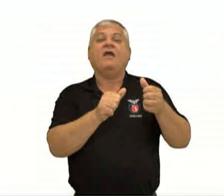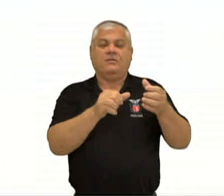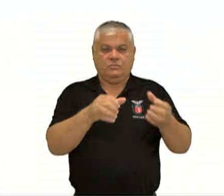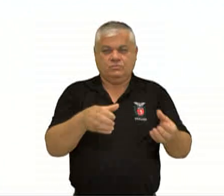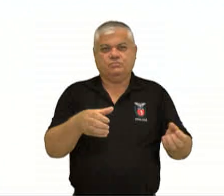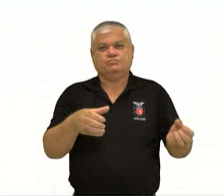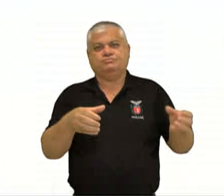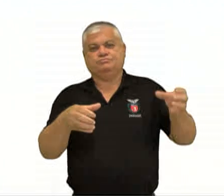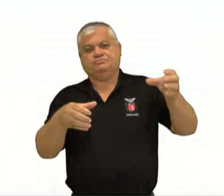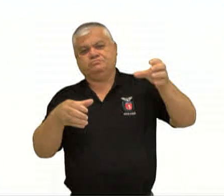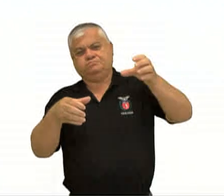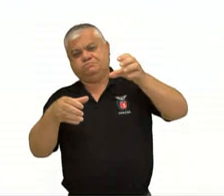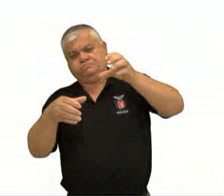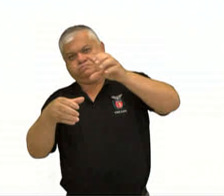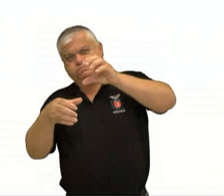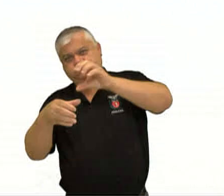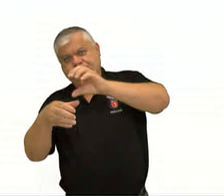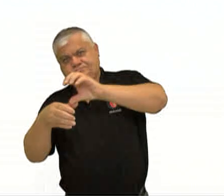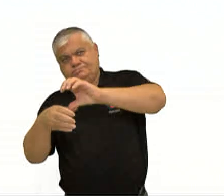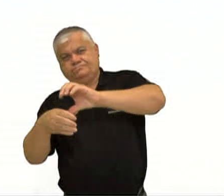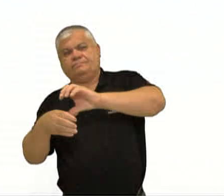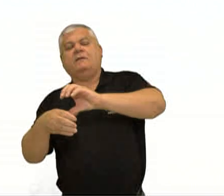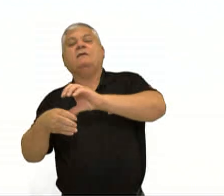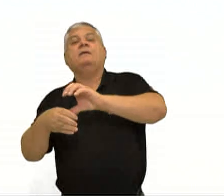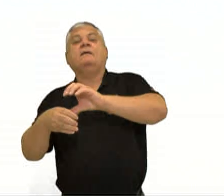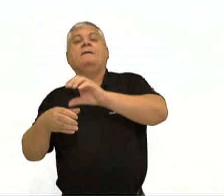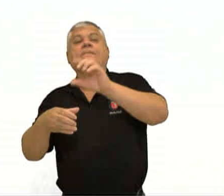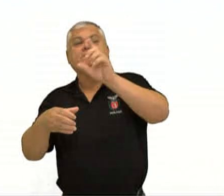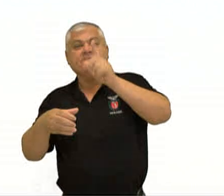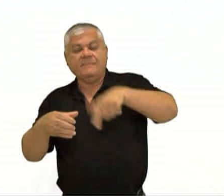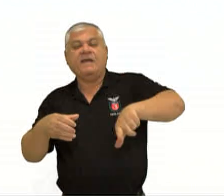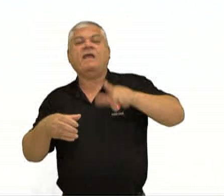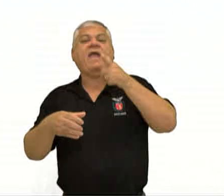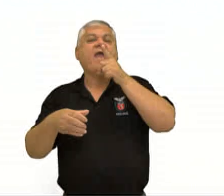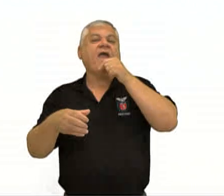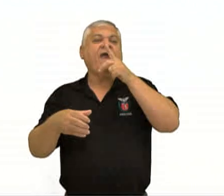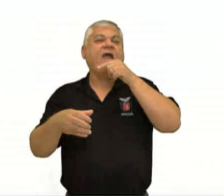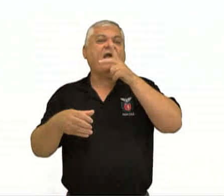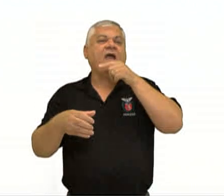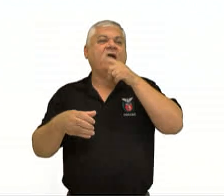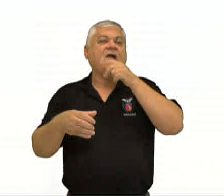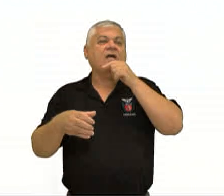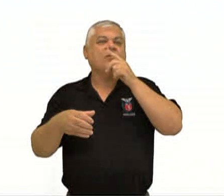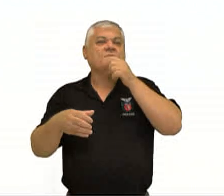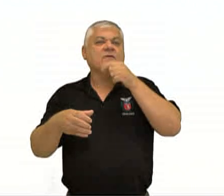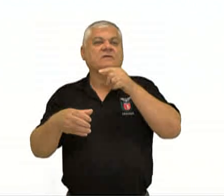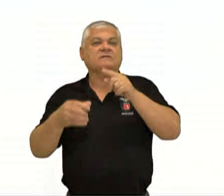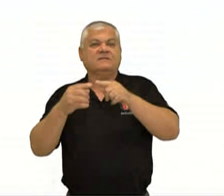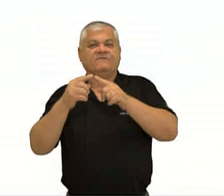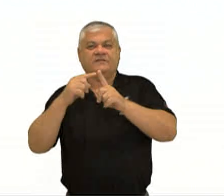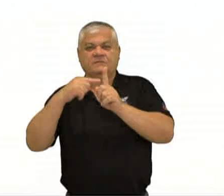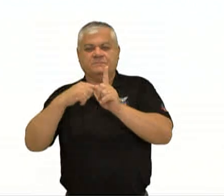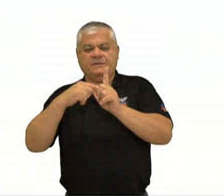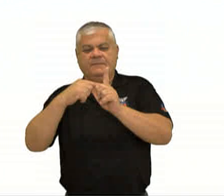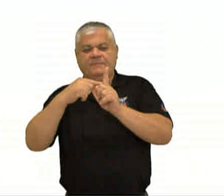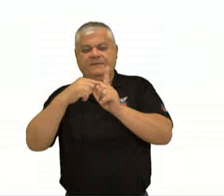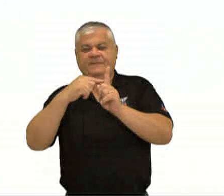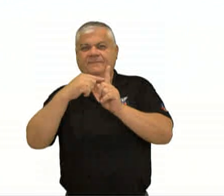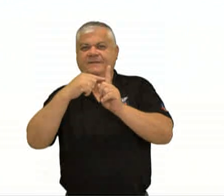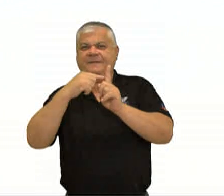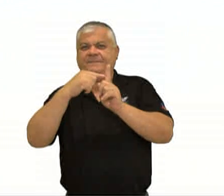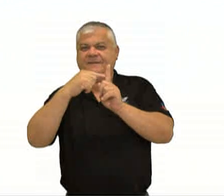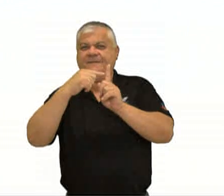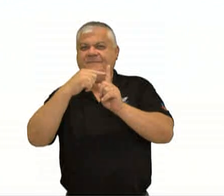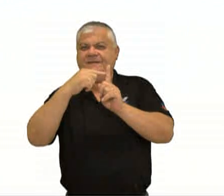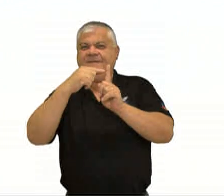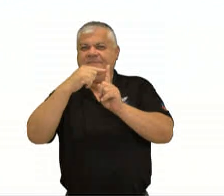volta ao balão volumétrico inicial e acrescentar a água até atingir a marca de referência, que é esse risquinho que tem aqui,